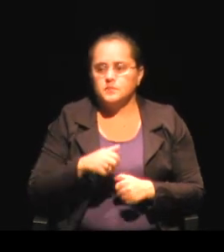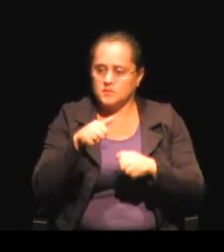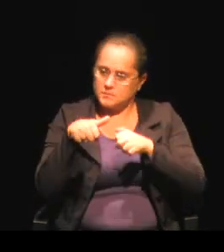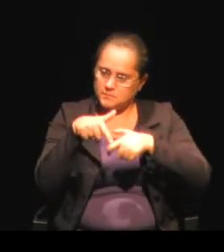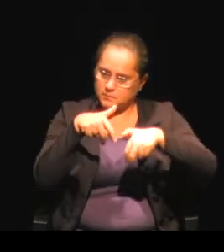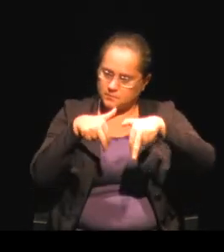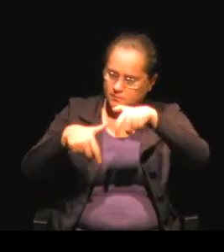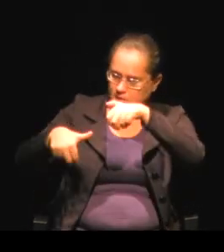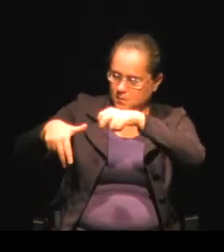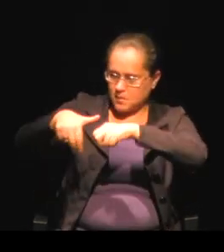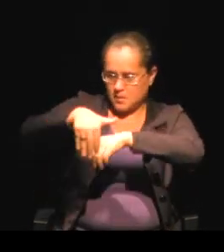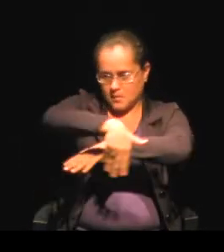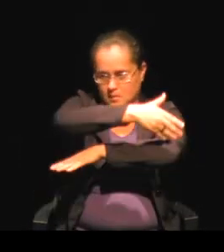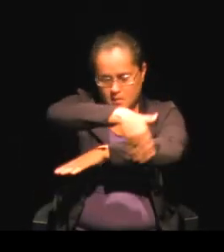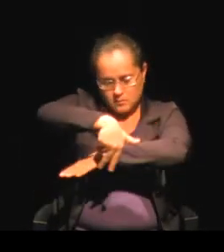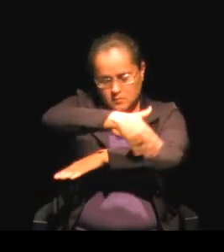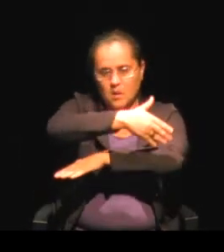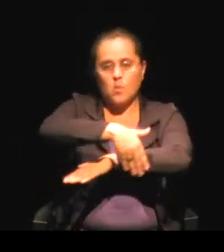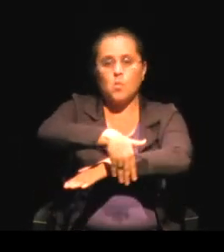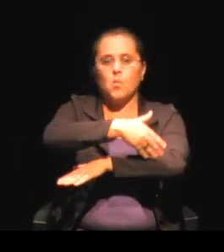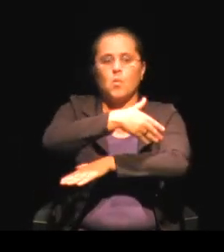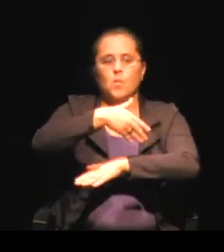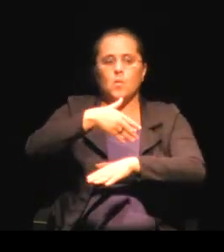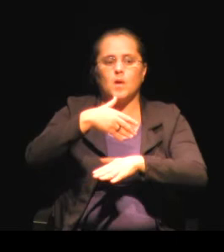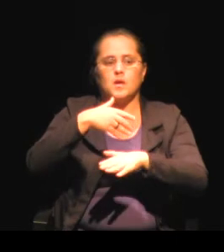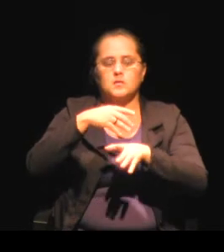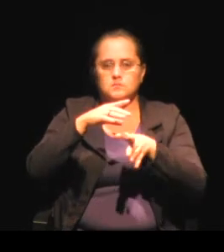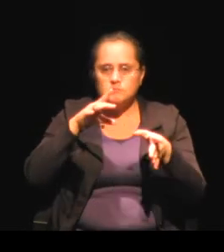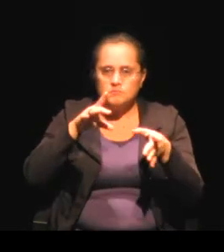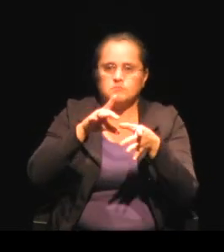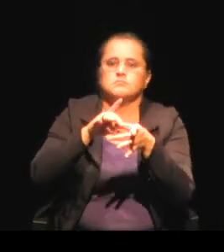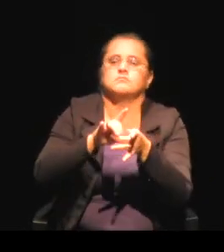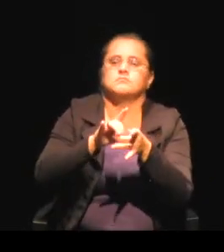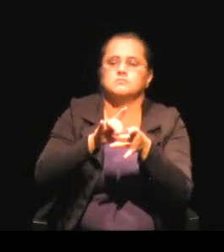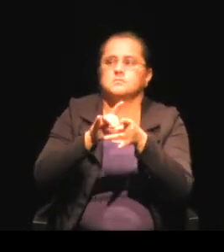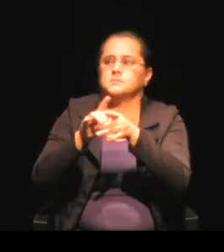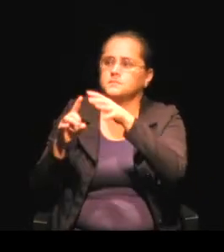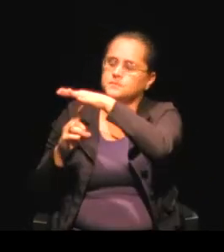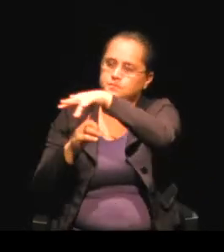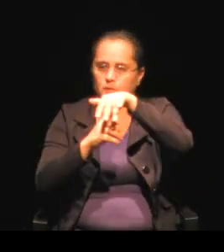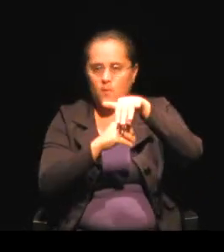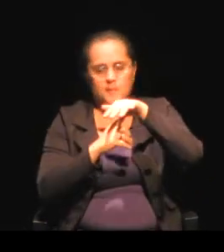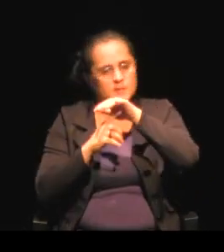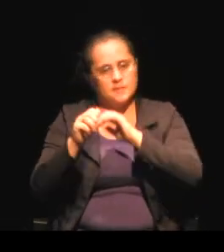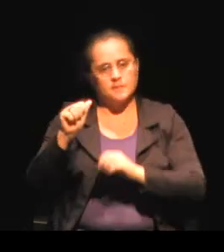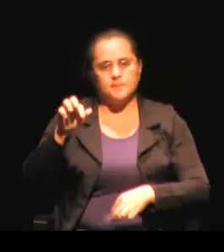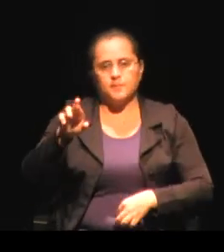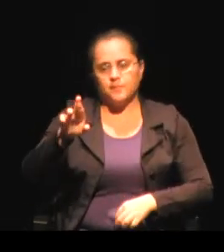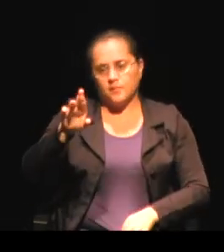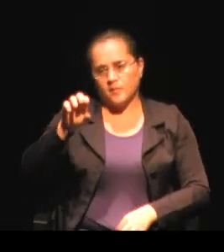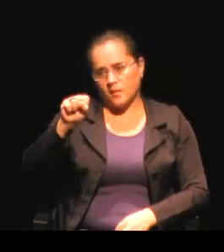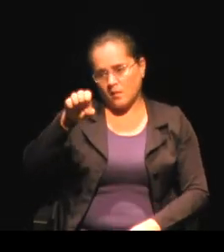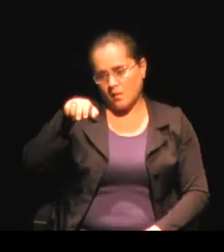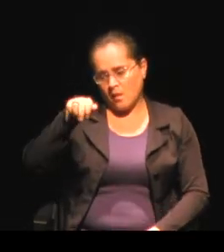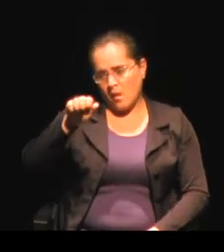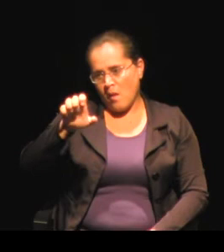esse horizonte, para quem está caminhando nessa rua, de repente tem aqui e a gente está propondo conectar também com a Praça